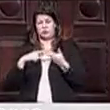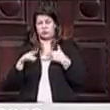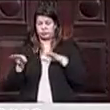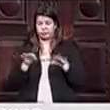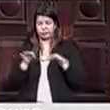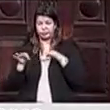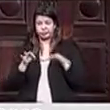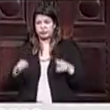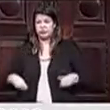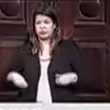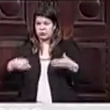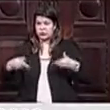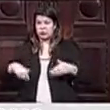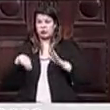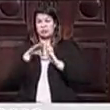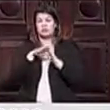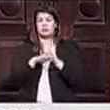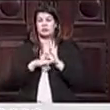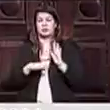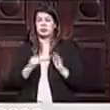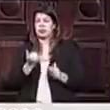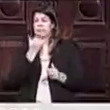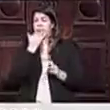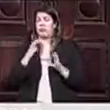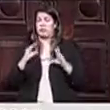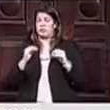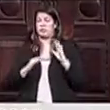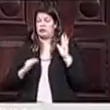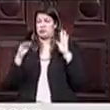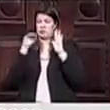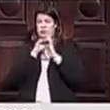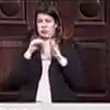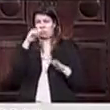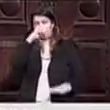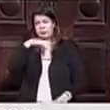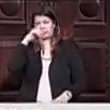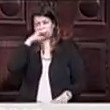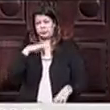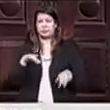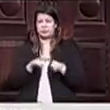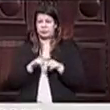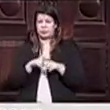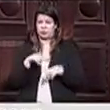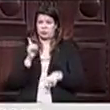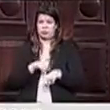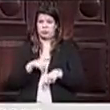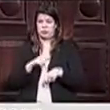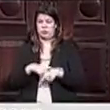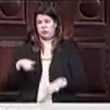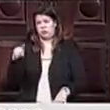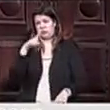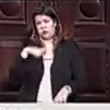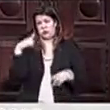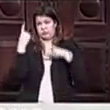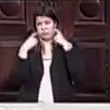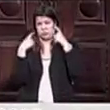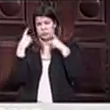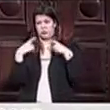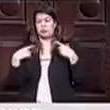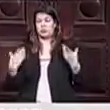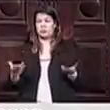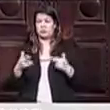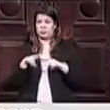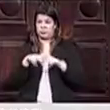total de seus gastos e impeçam exageros e abusos num momento que a nossa população é a que mais sofre. Por